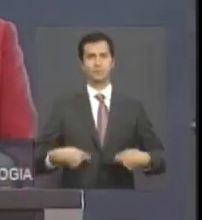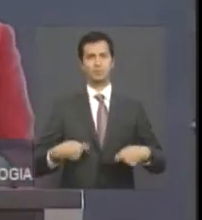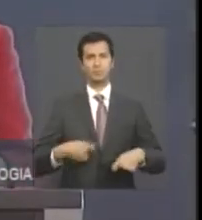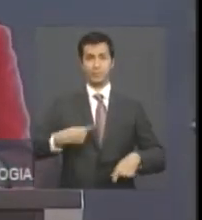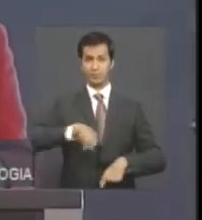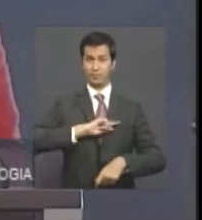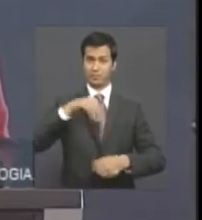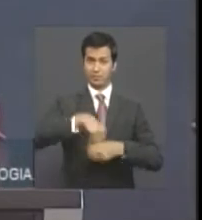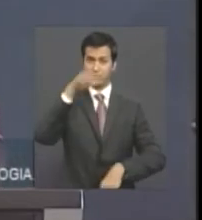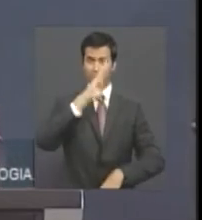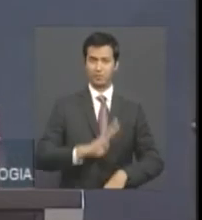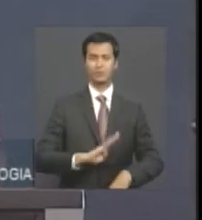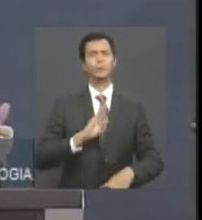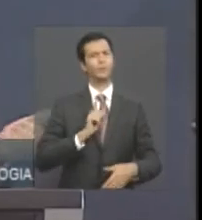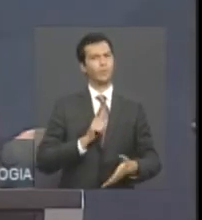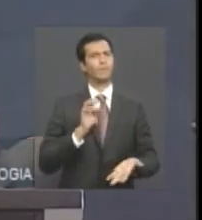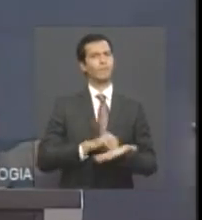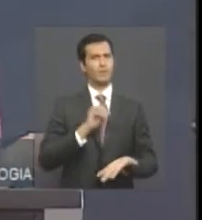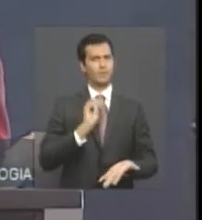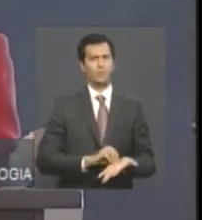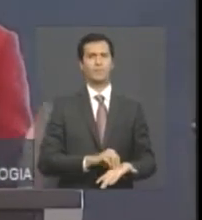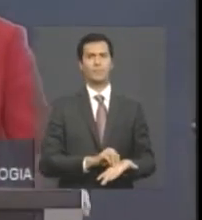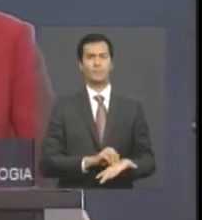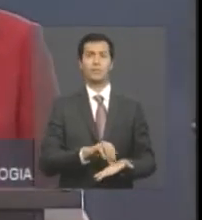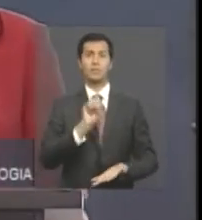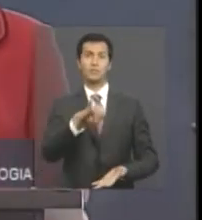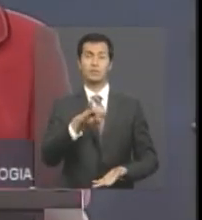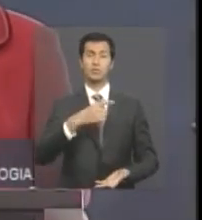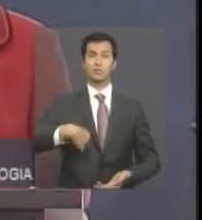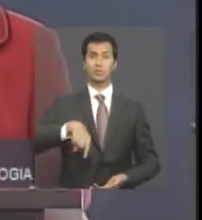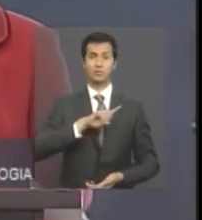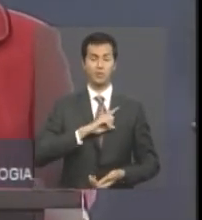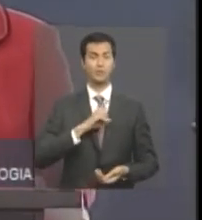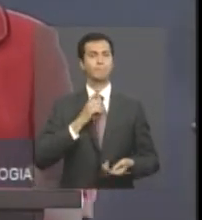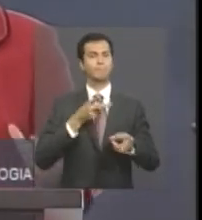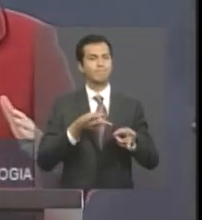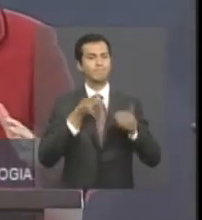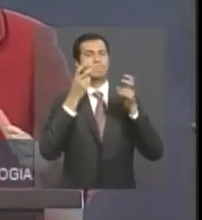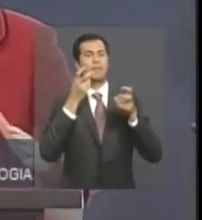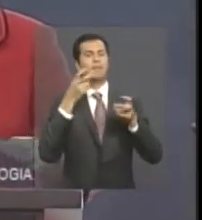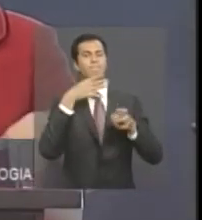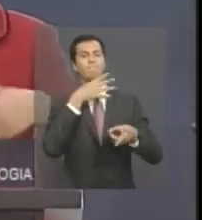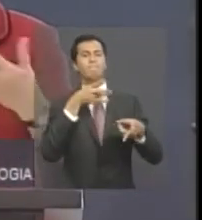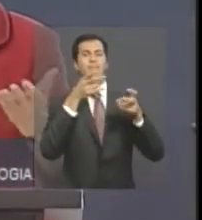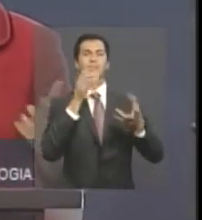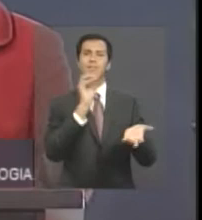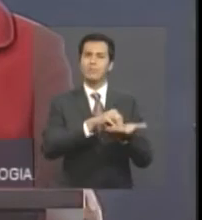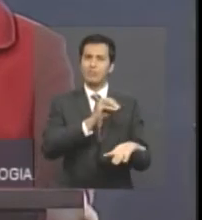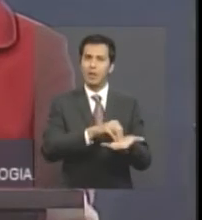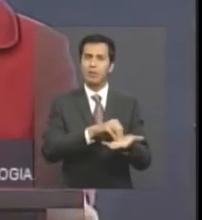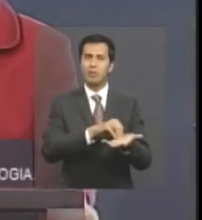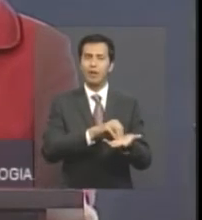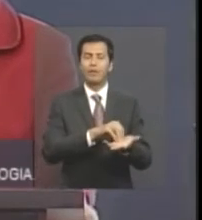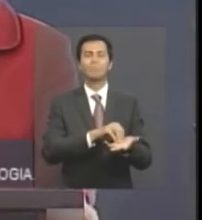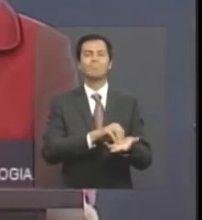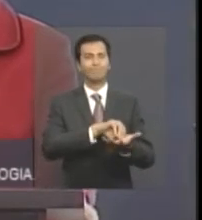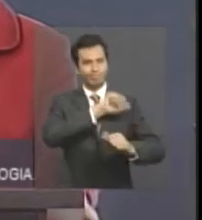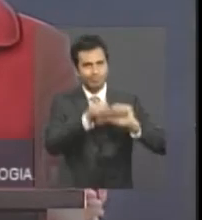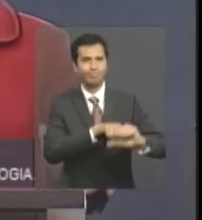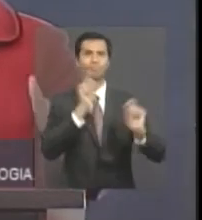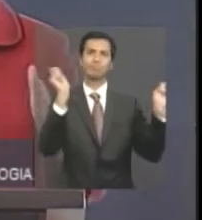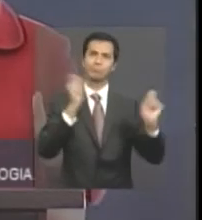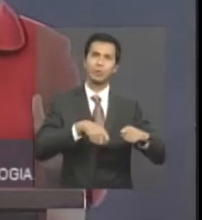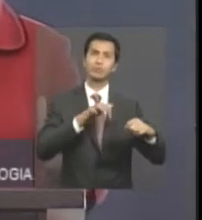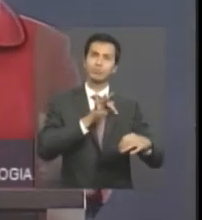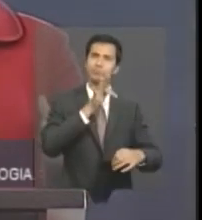falhas e fraquezas. E, se a gente as reconhece, nós damos um passo em direção ao